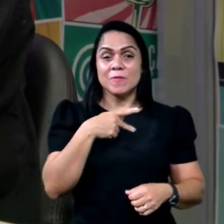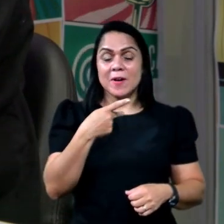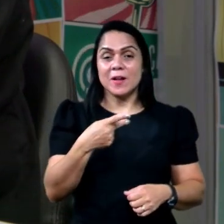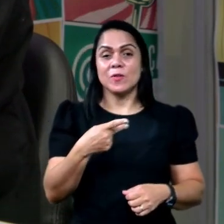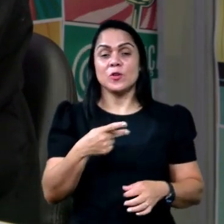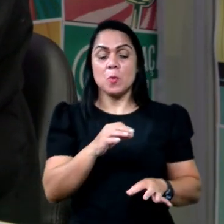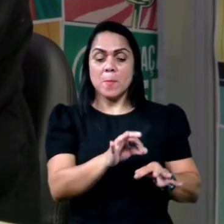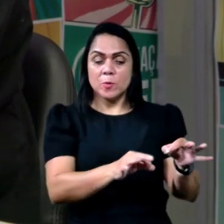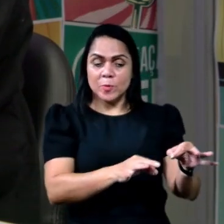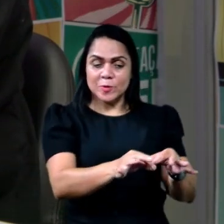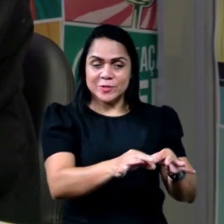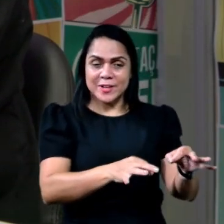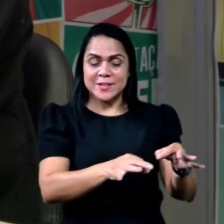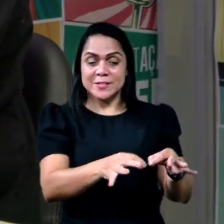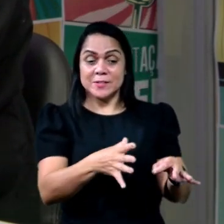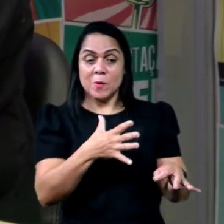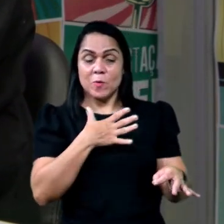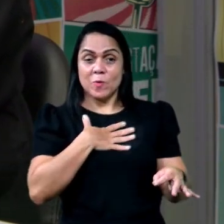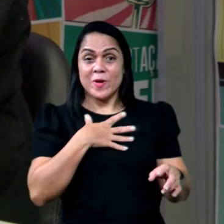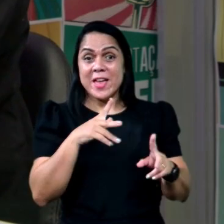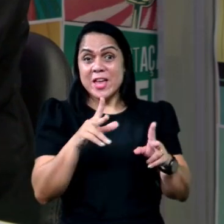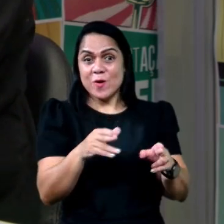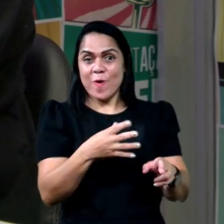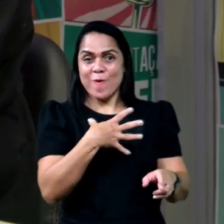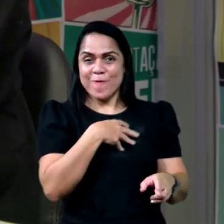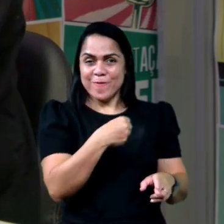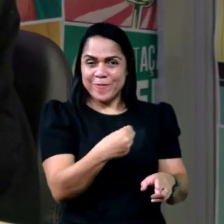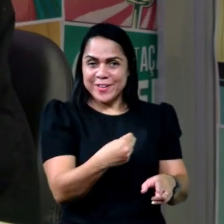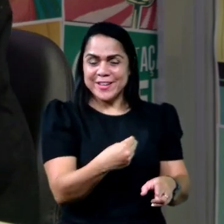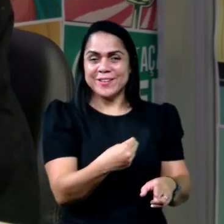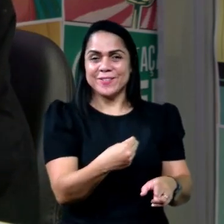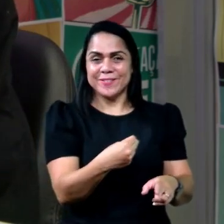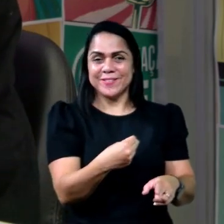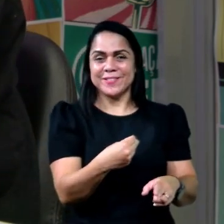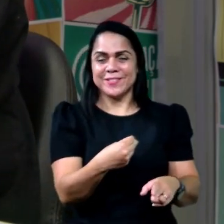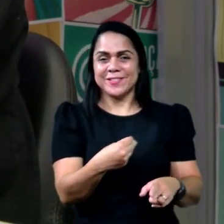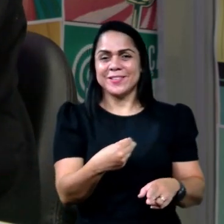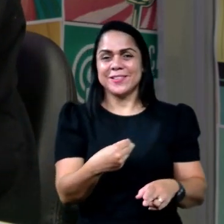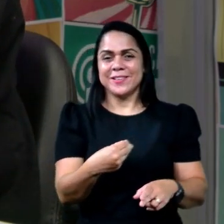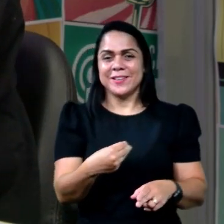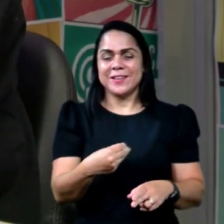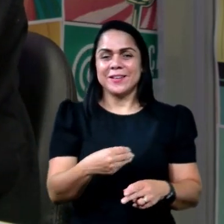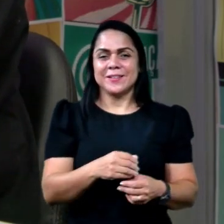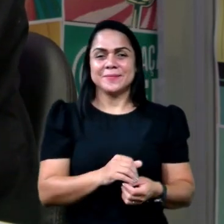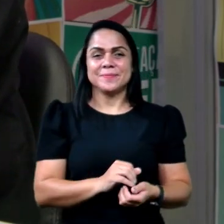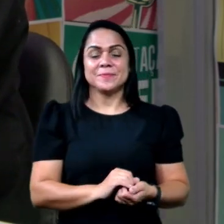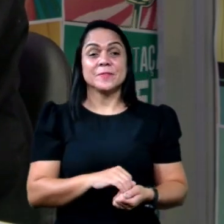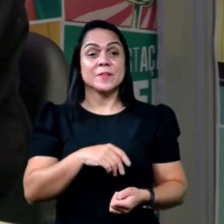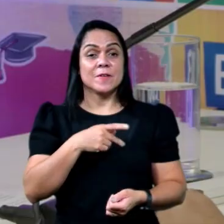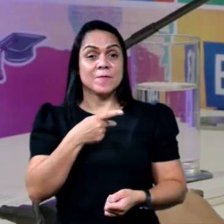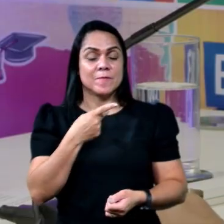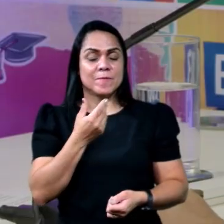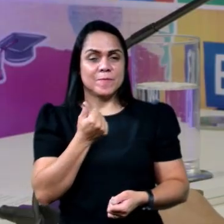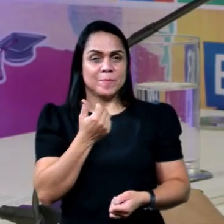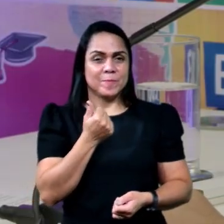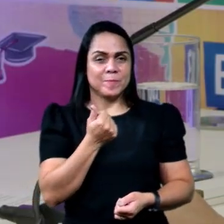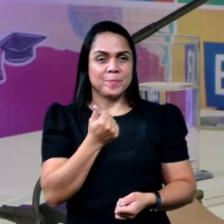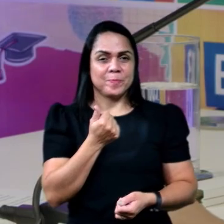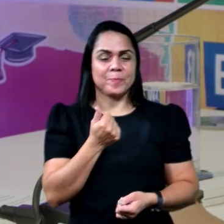assim, é a Cozinha Carolina que a gente fala depois, né? Sim. Vamos falar sobre